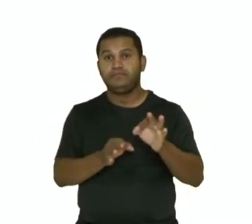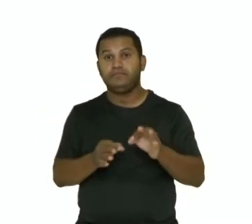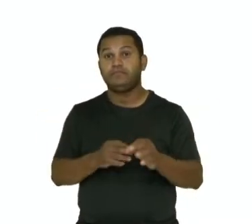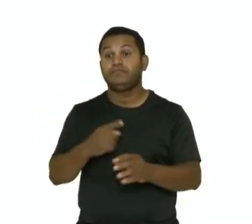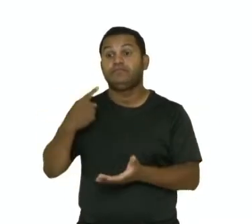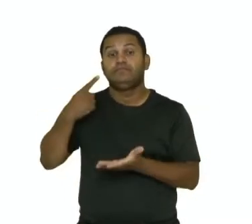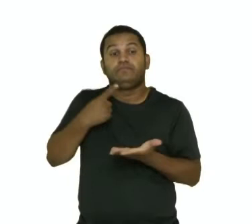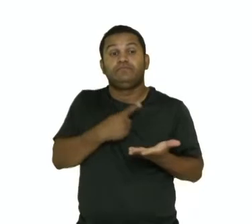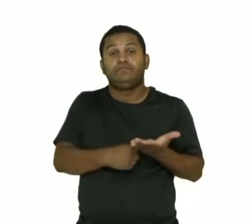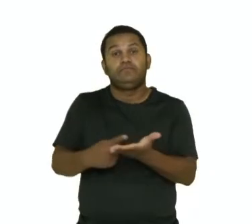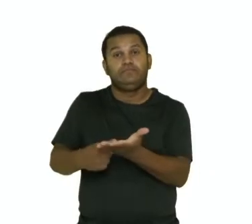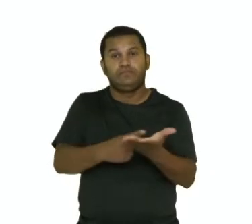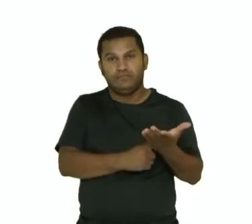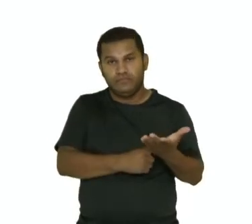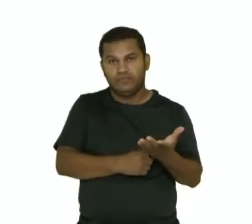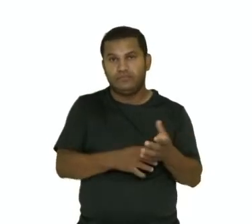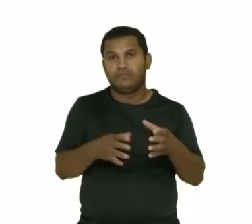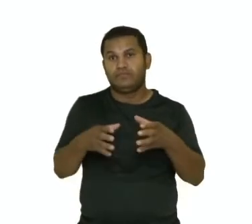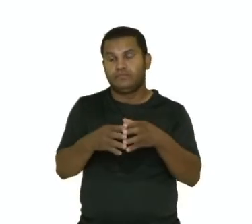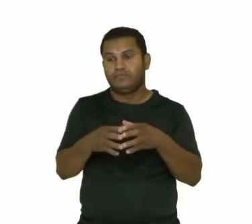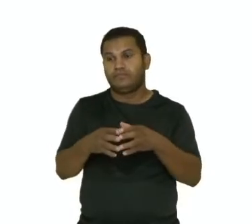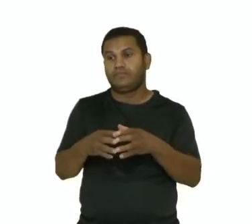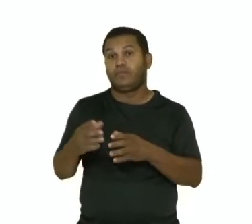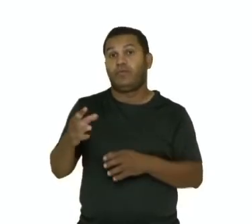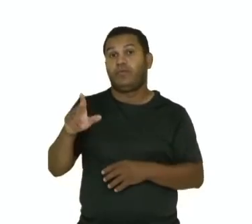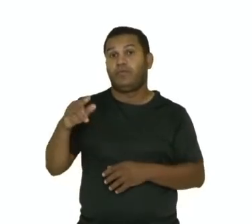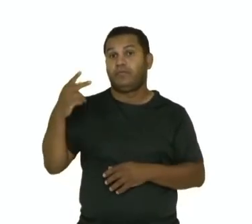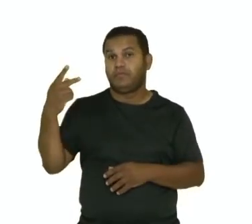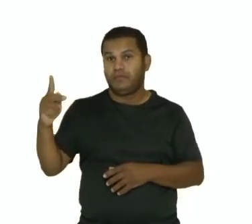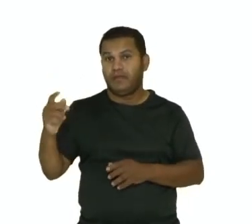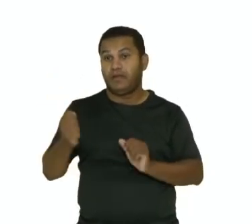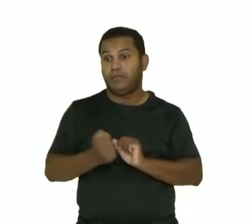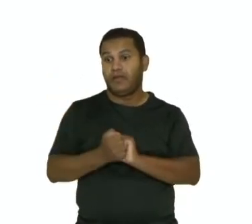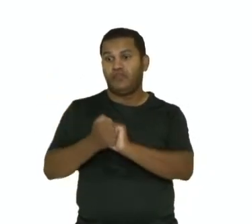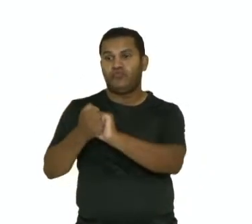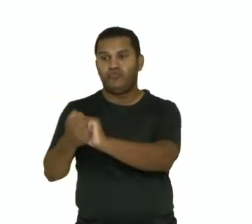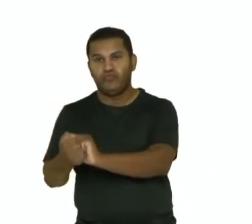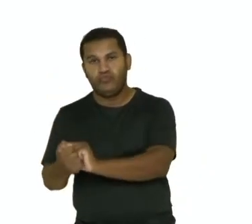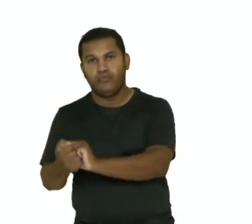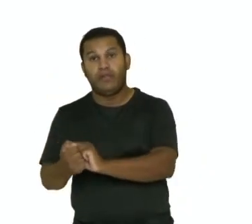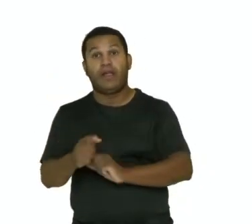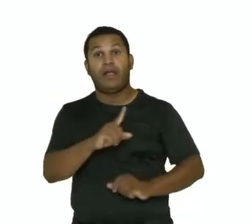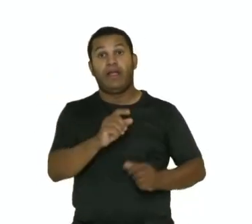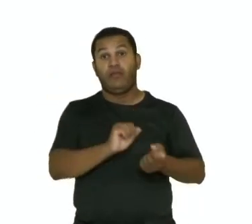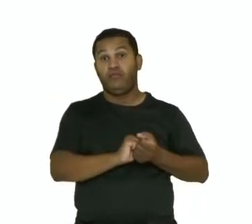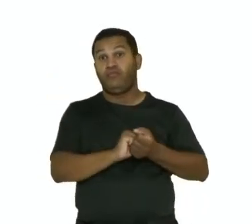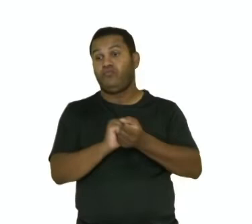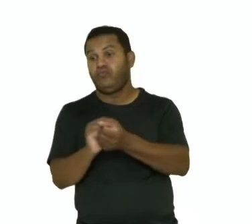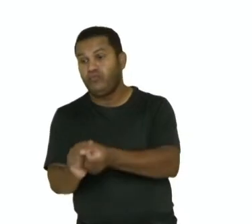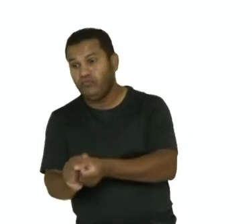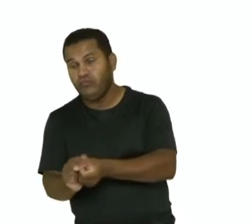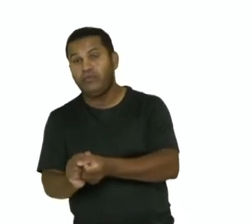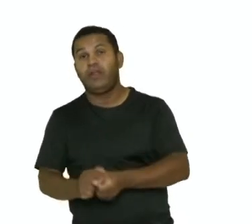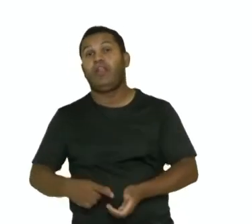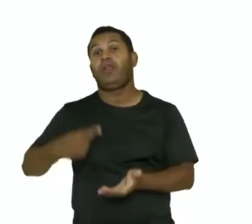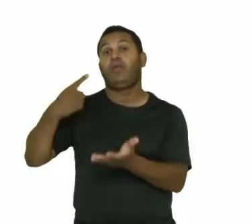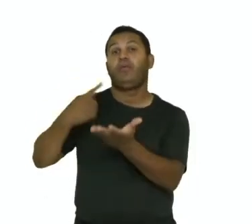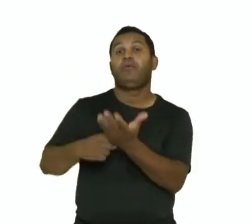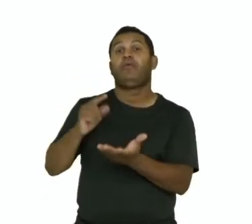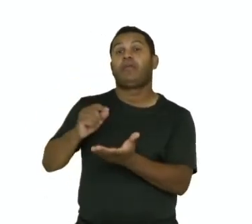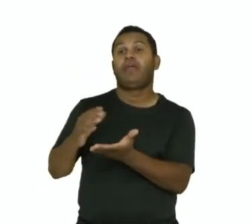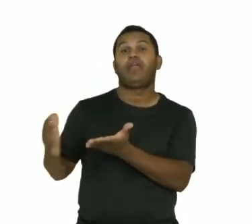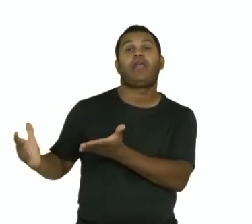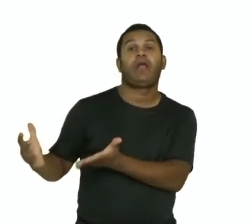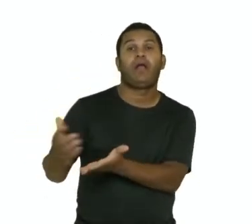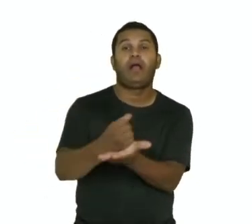Inca, Atahualpa, e o aprisionou. E mesmo obtendo o fabuloso resgate, saqueou a cidade de Quito e Cusco e